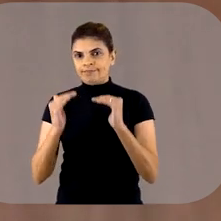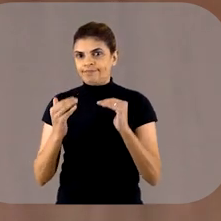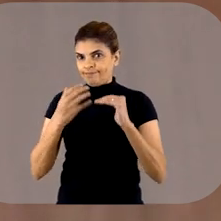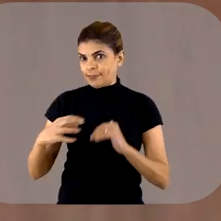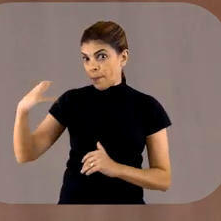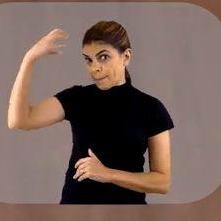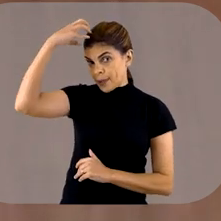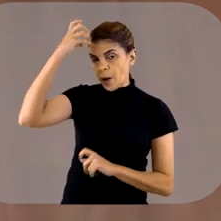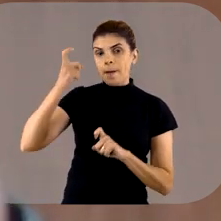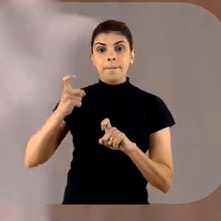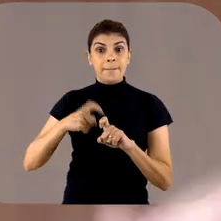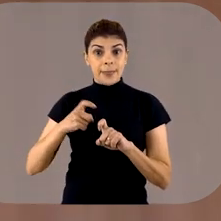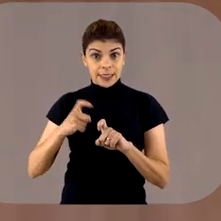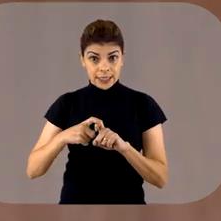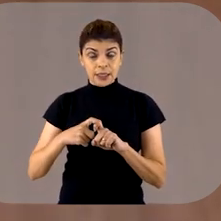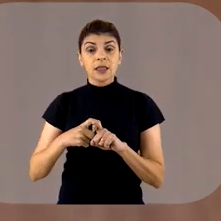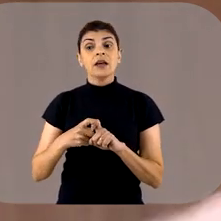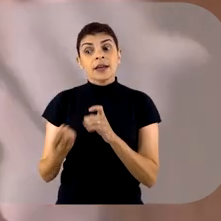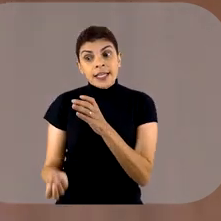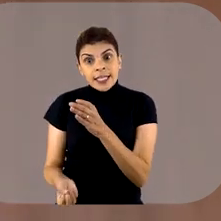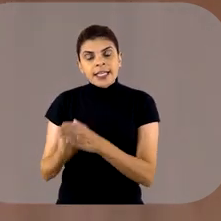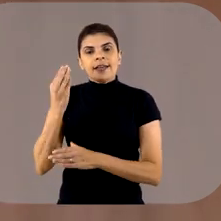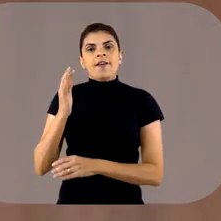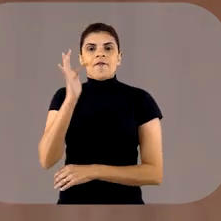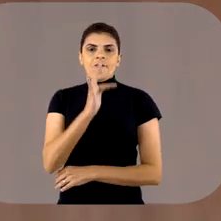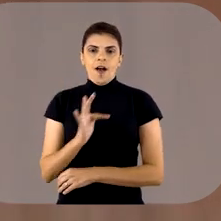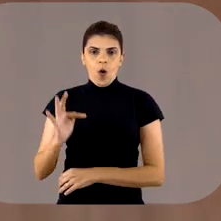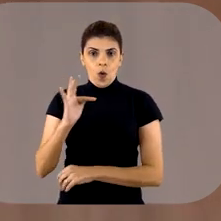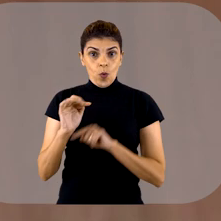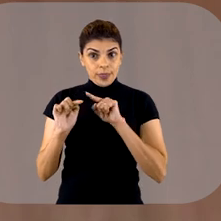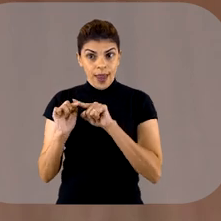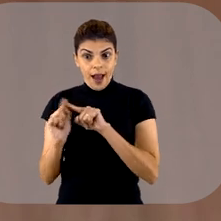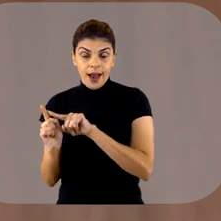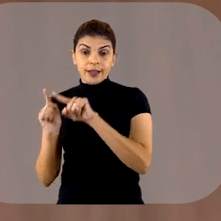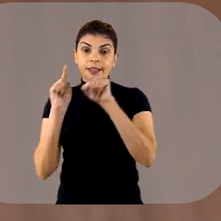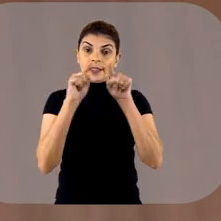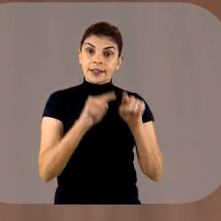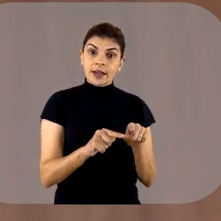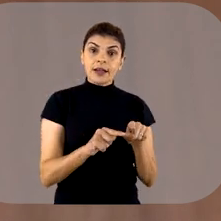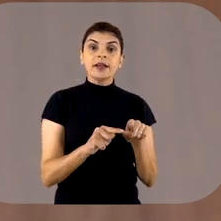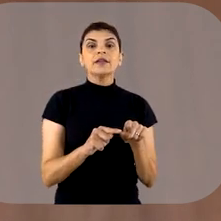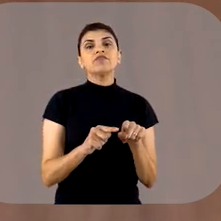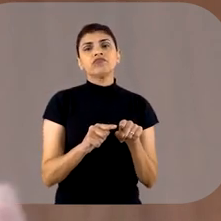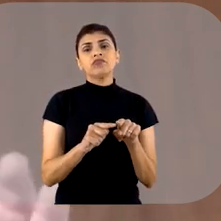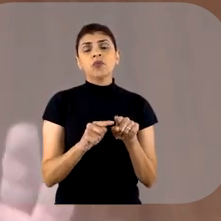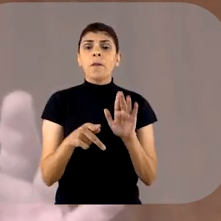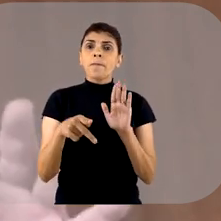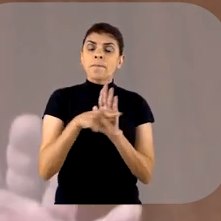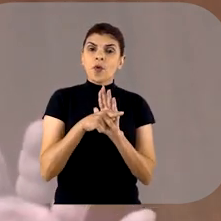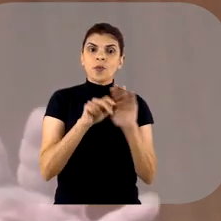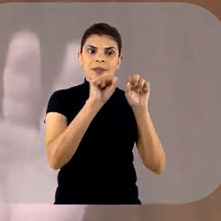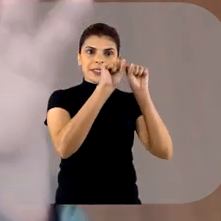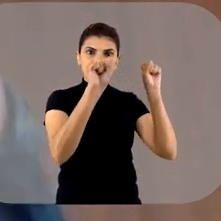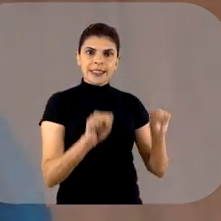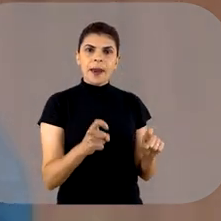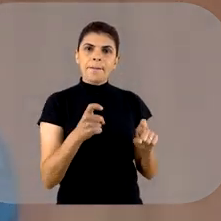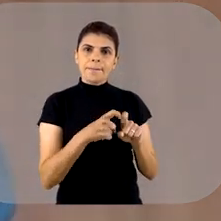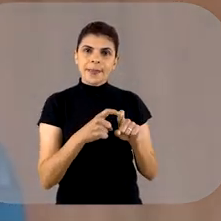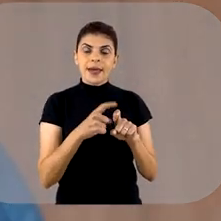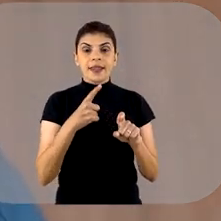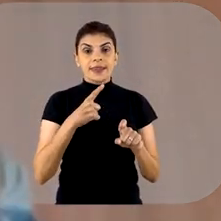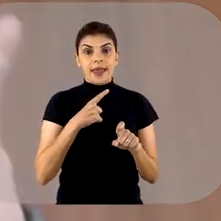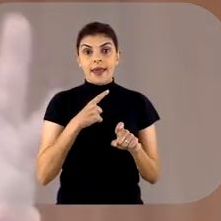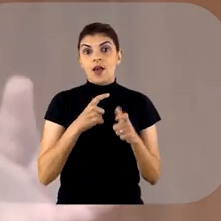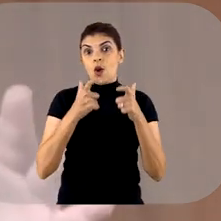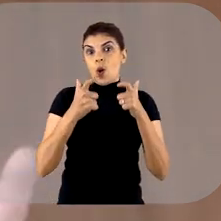medicina aliás é proposta da academia Imperial de medicina que se cria faculdade e então idealmente o sistema médico ele tem no